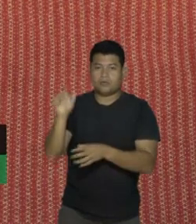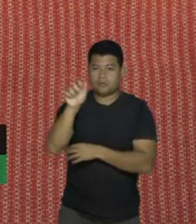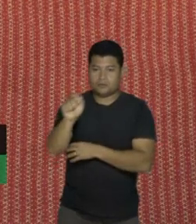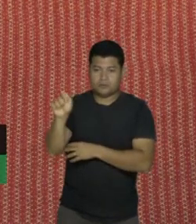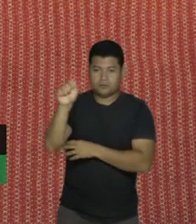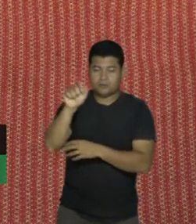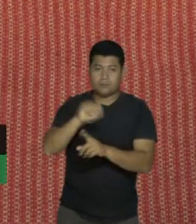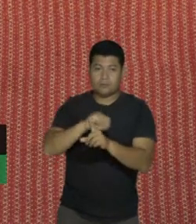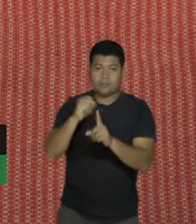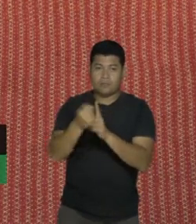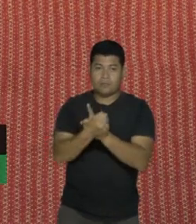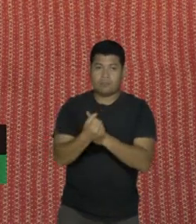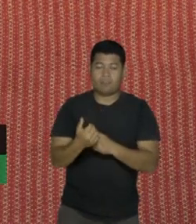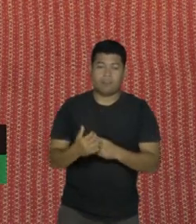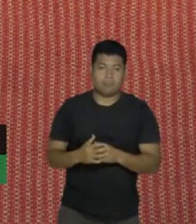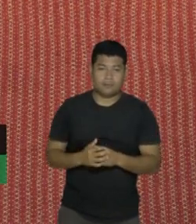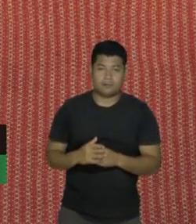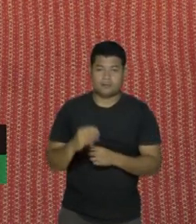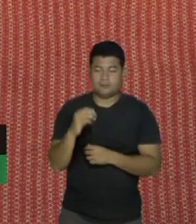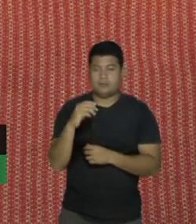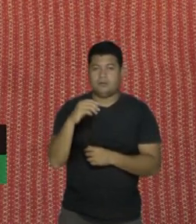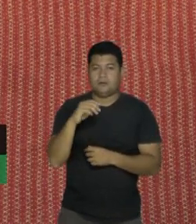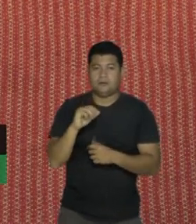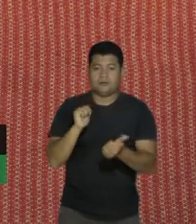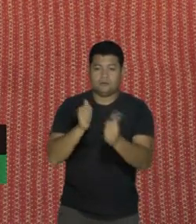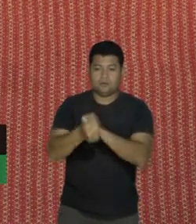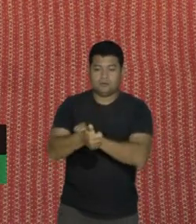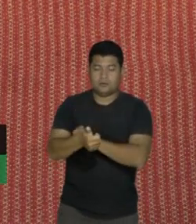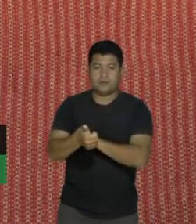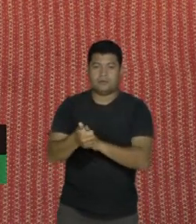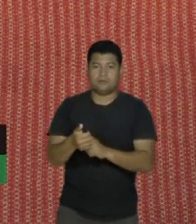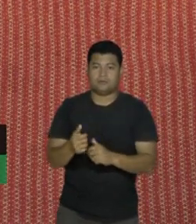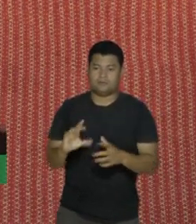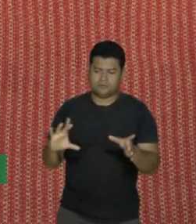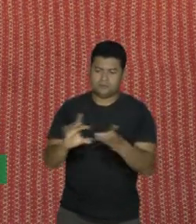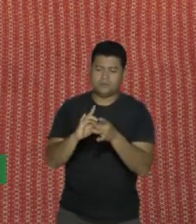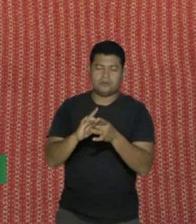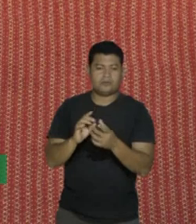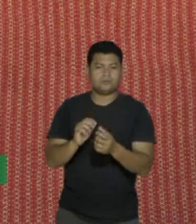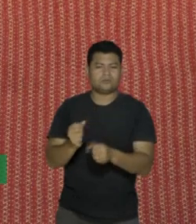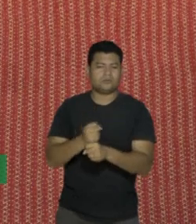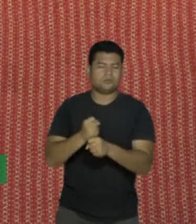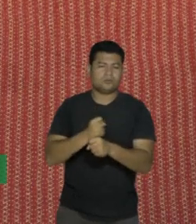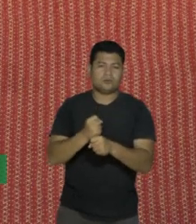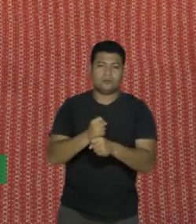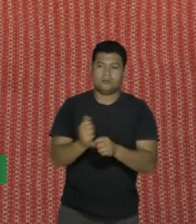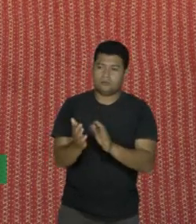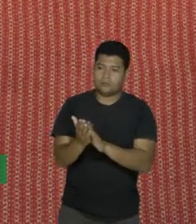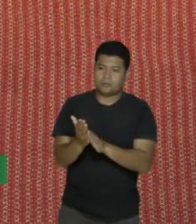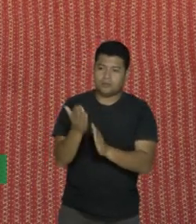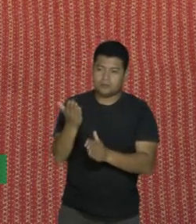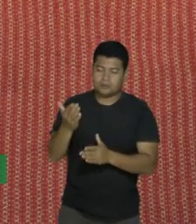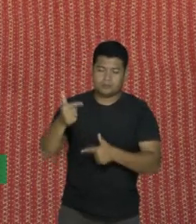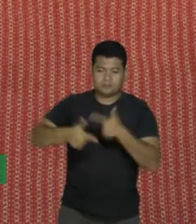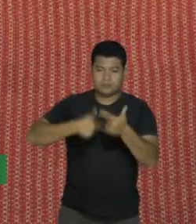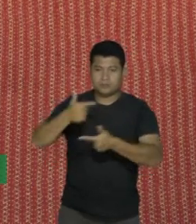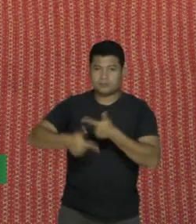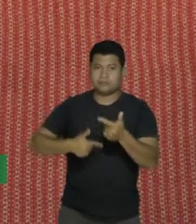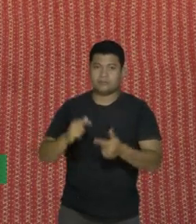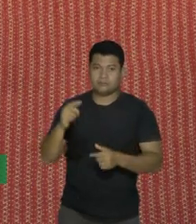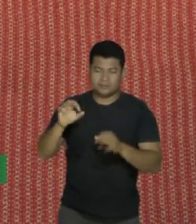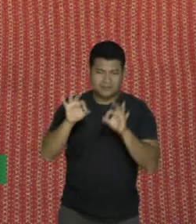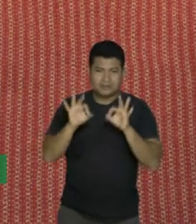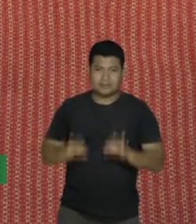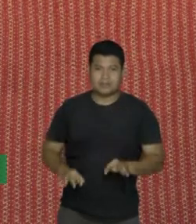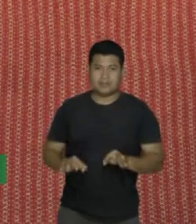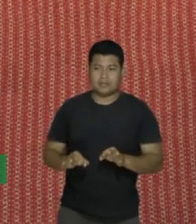tem mais muitos anos lá em Porto Belo Então parabéns pelo trabalho de vocês lá e vamos resgatar Com certeza o nosso Vila Nova